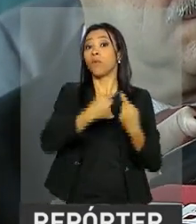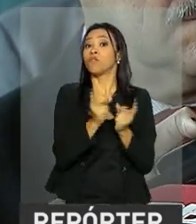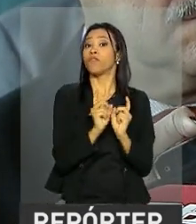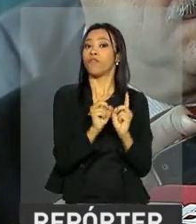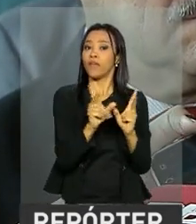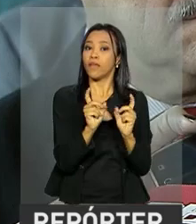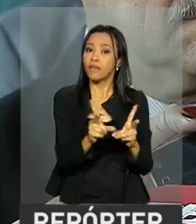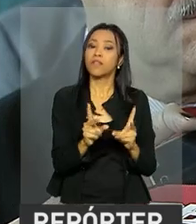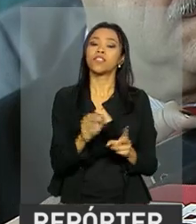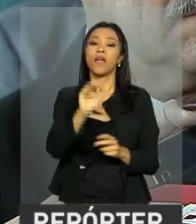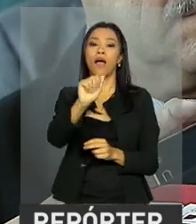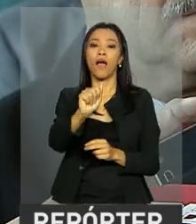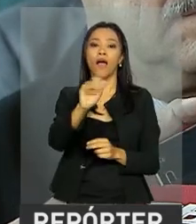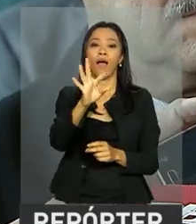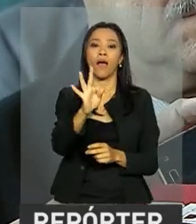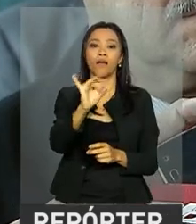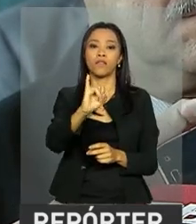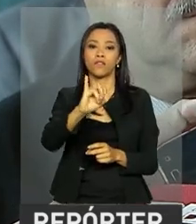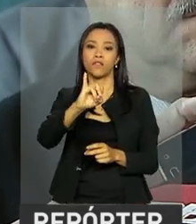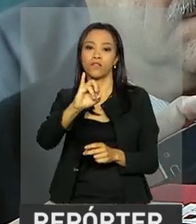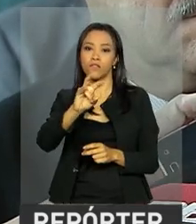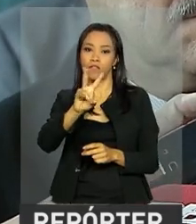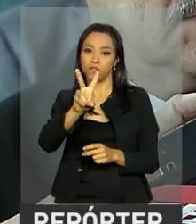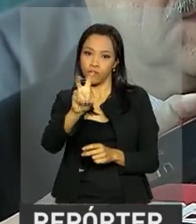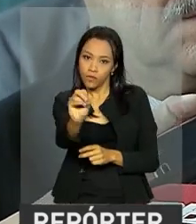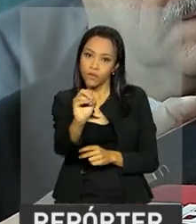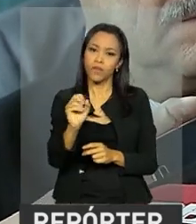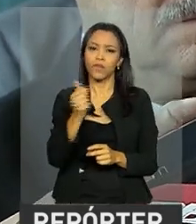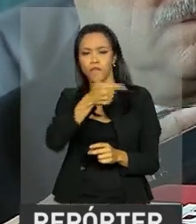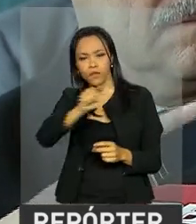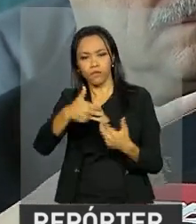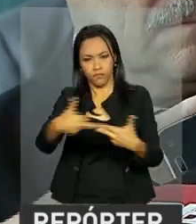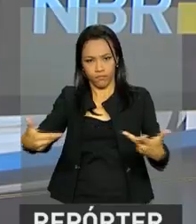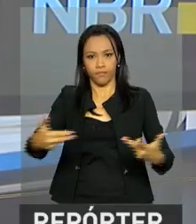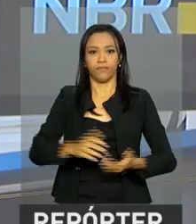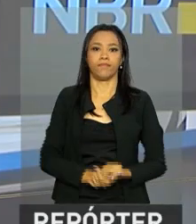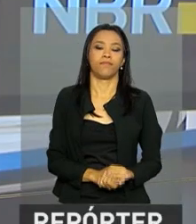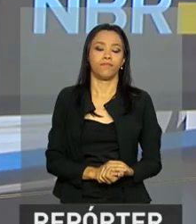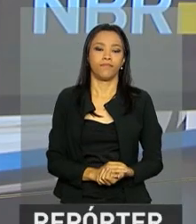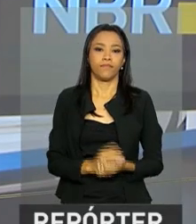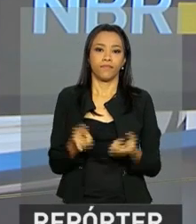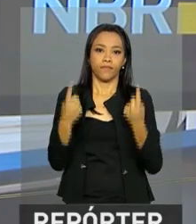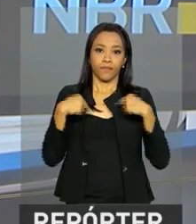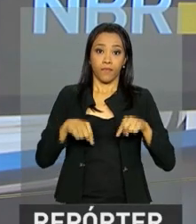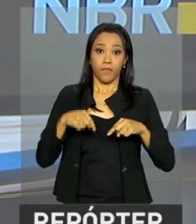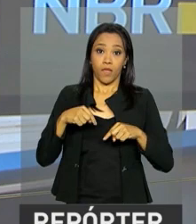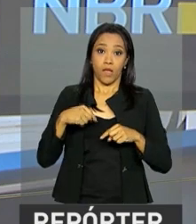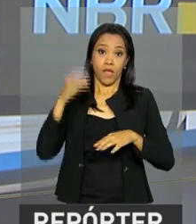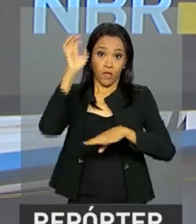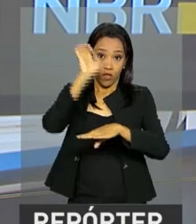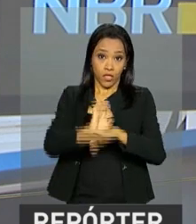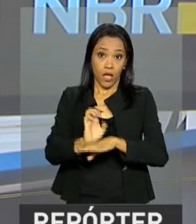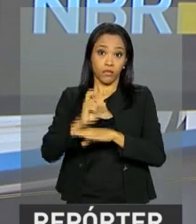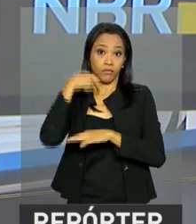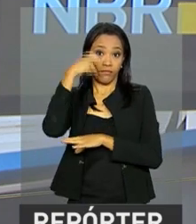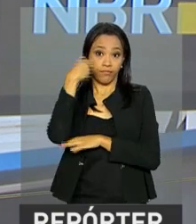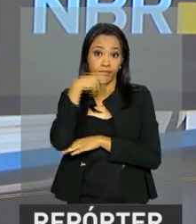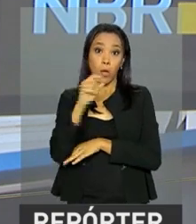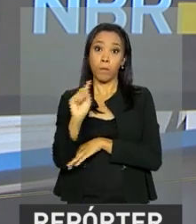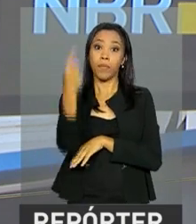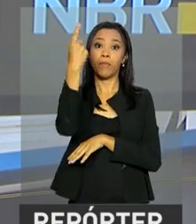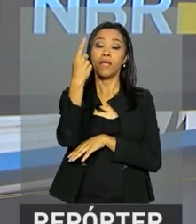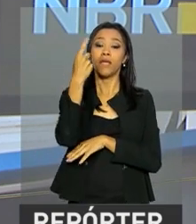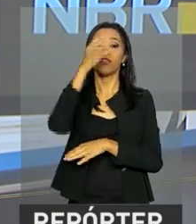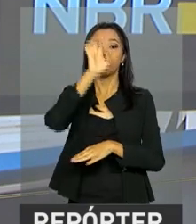ativos e antecipação dessa venda com eventuais empréstimos. O Rio Grande do Norte vai ser o primeiro estado a receber